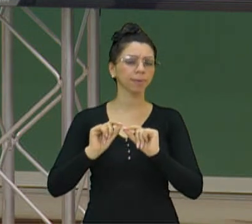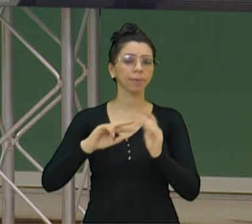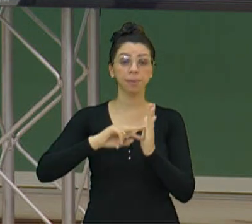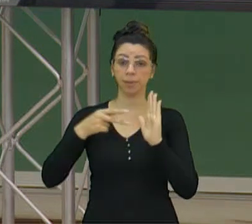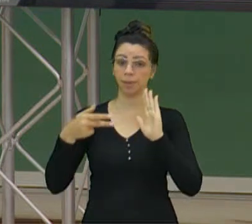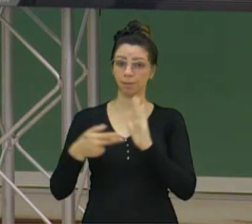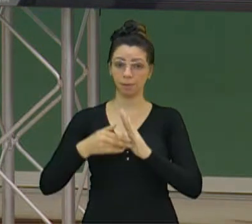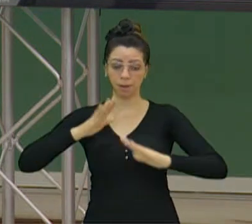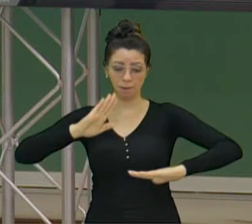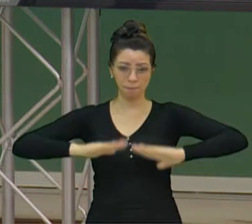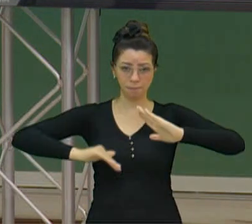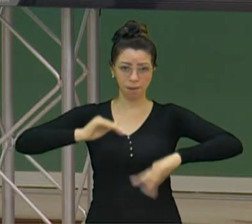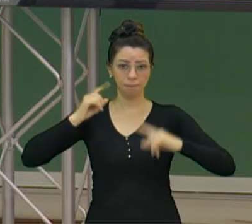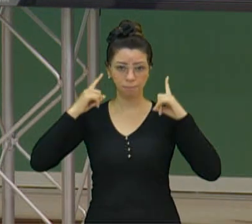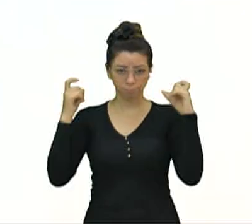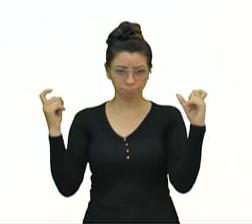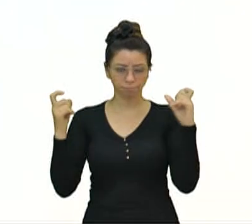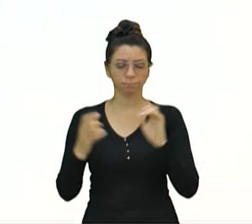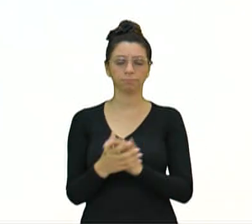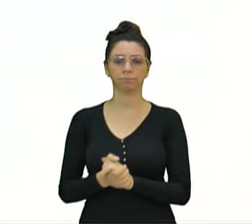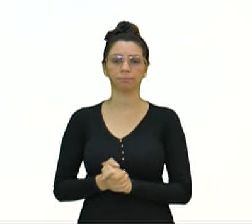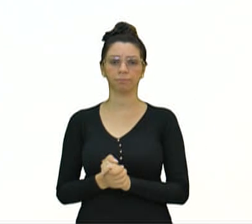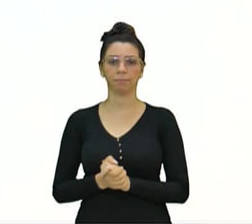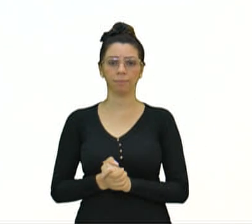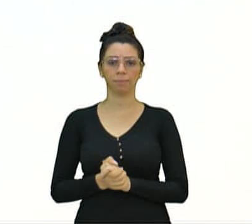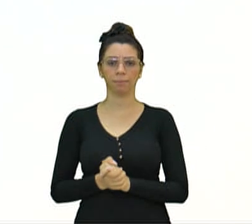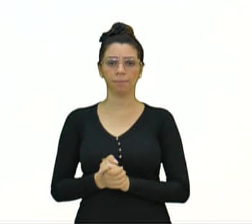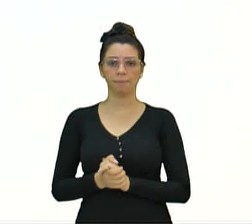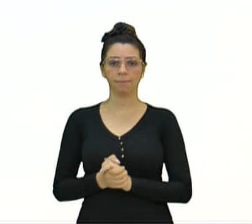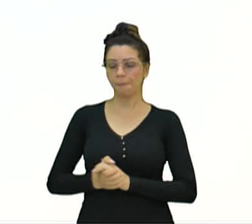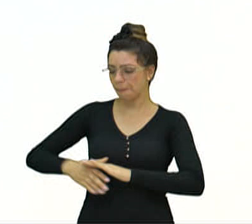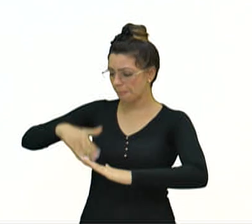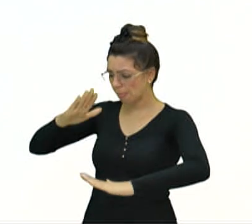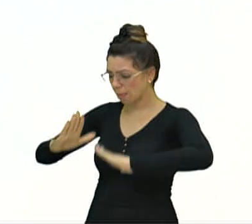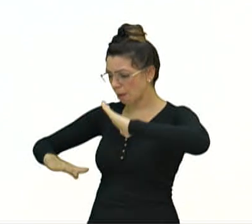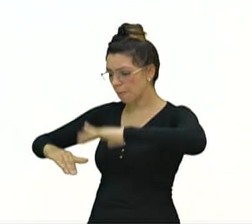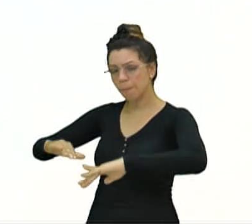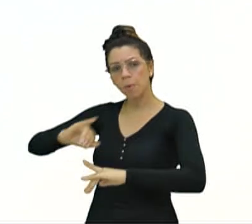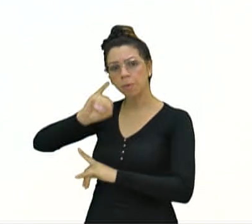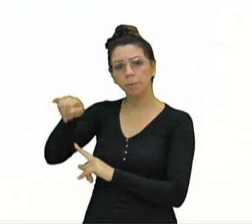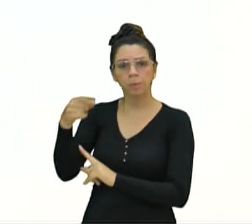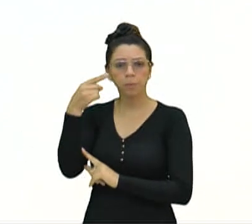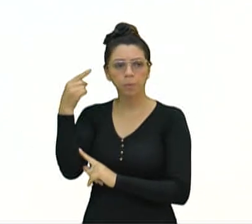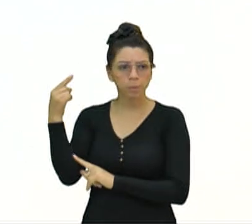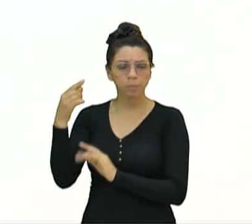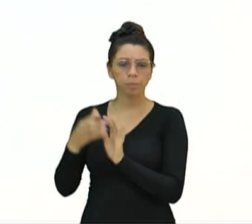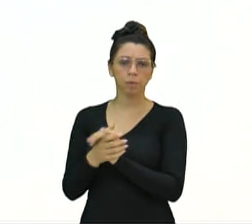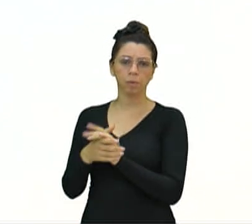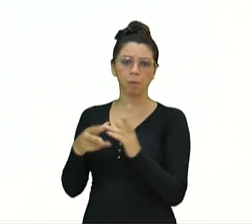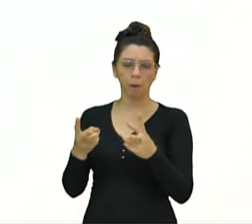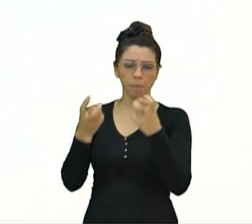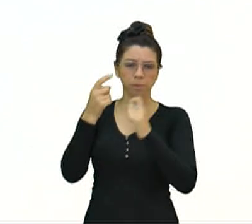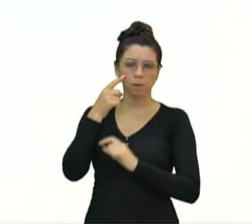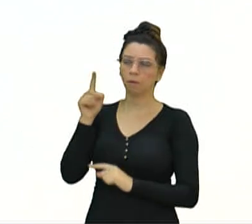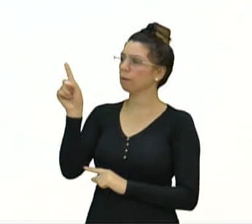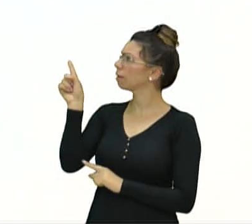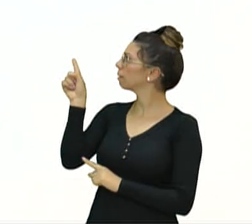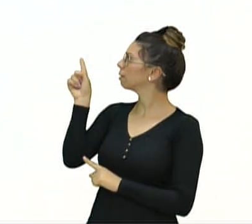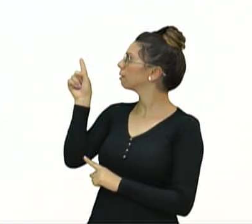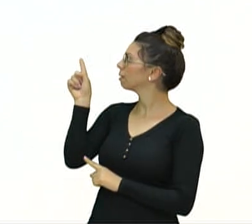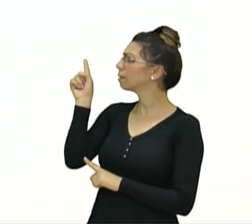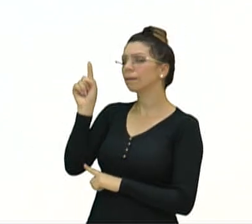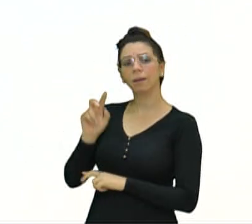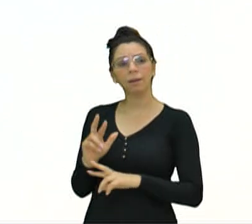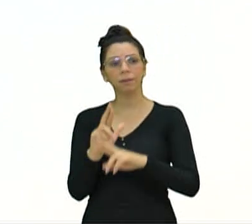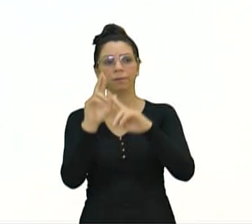batidas. Tambores japoneses. Observem bem que essa imagem também é bem diferente daquela imagem que